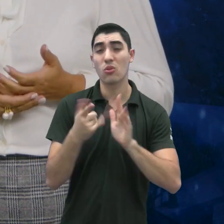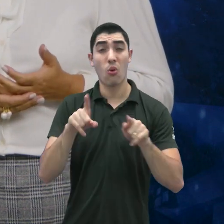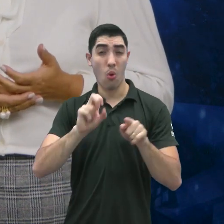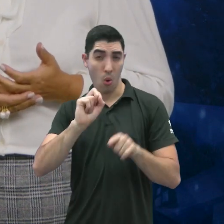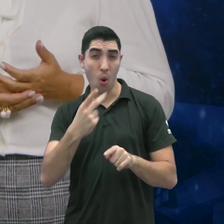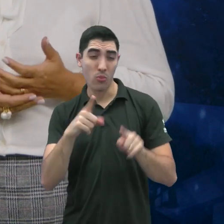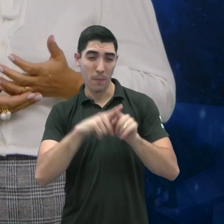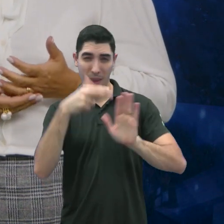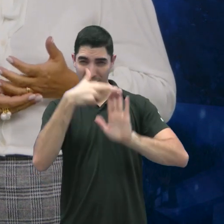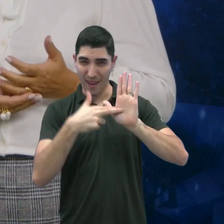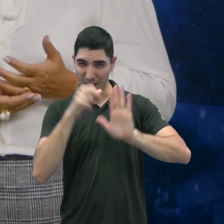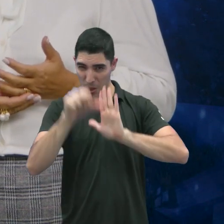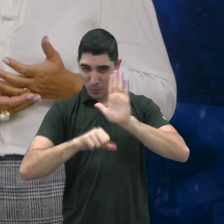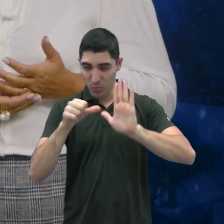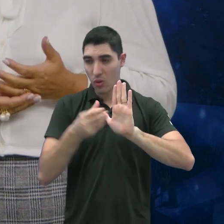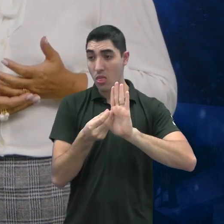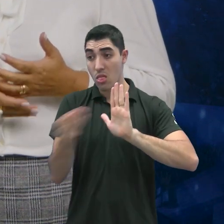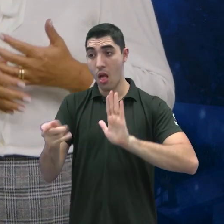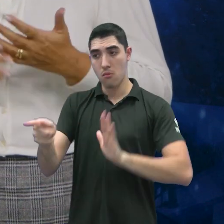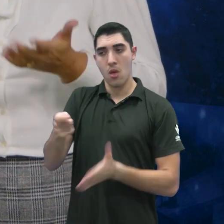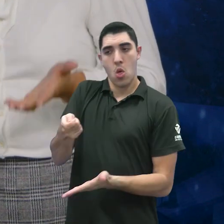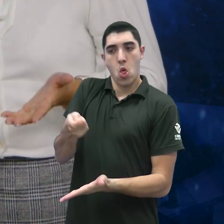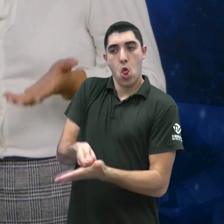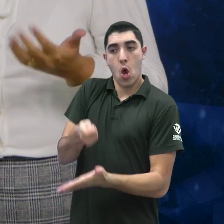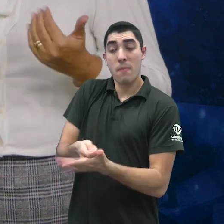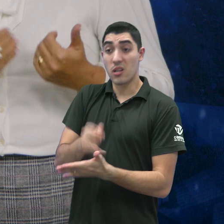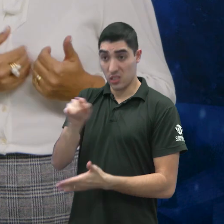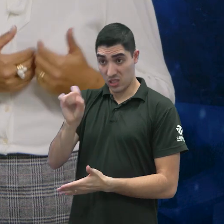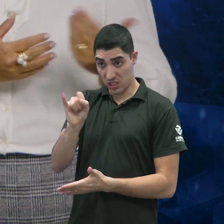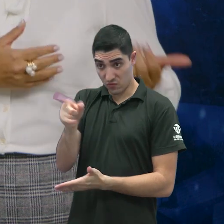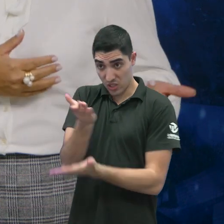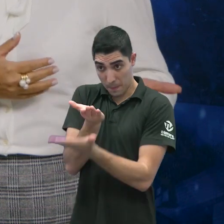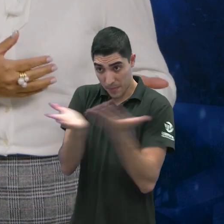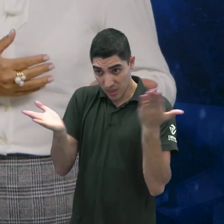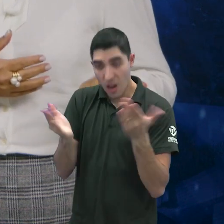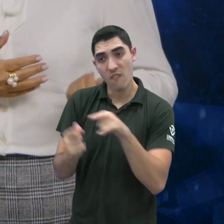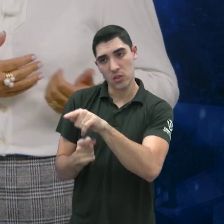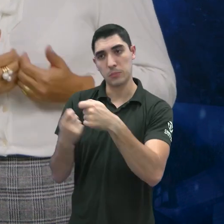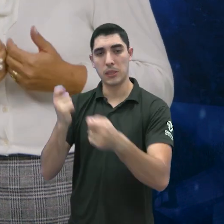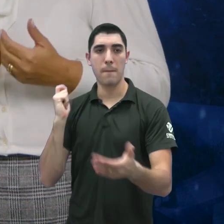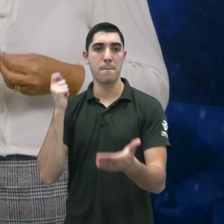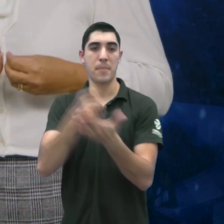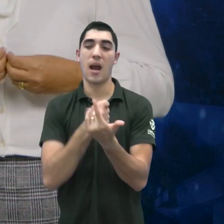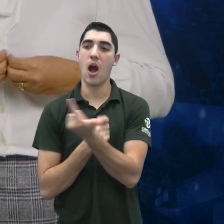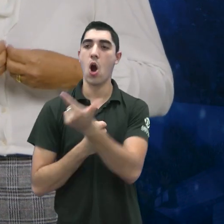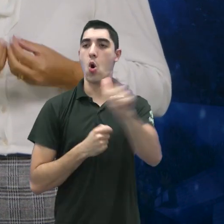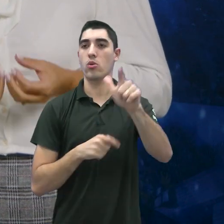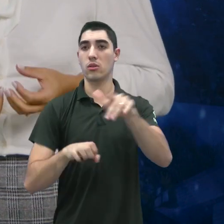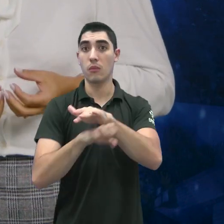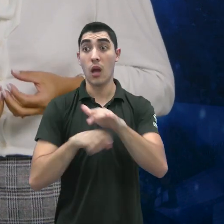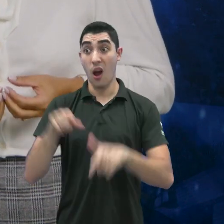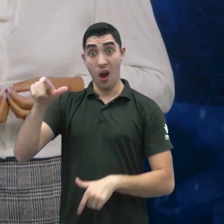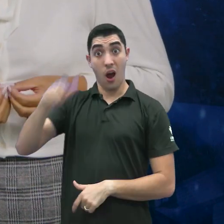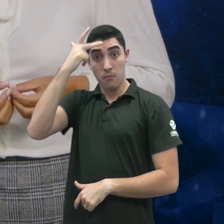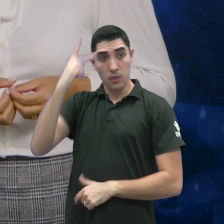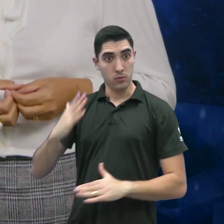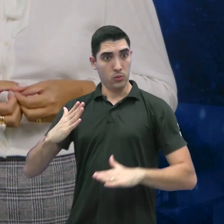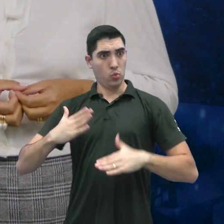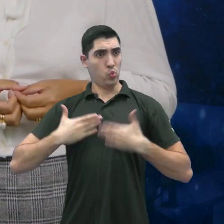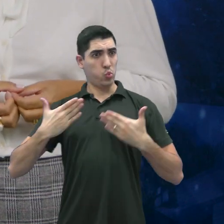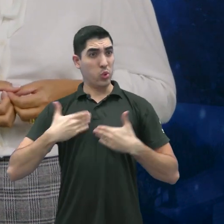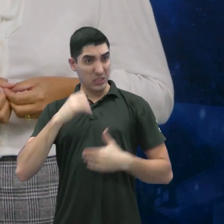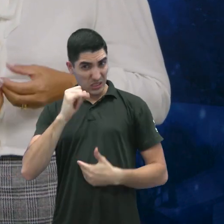para facilitar nosso diálogo é quem perde paga honorários da outra parte. Então, aí isso também acaba assustando